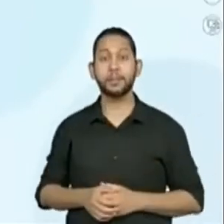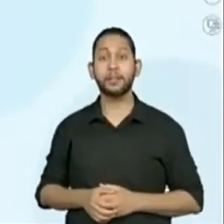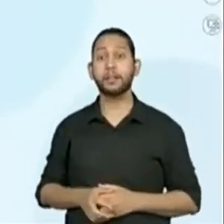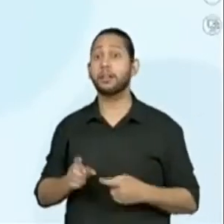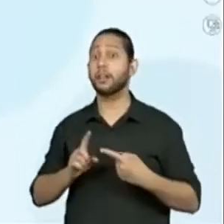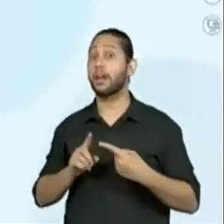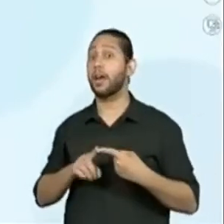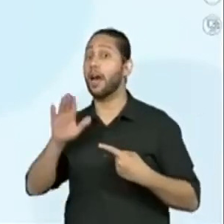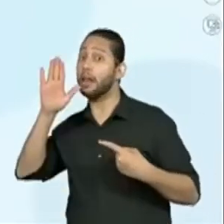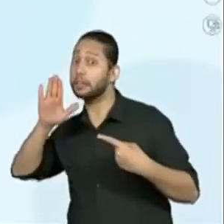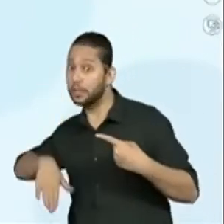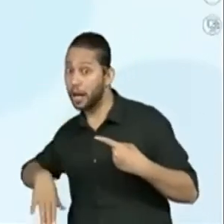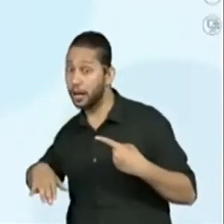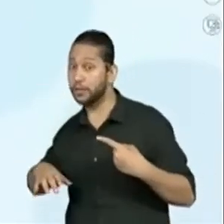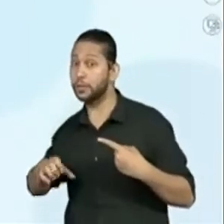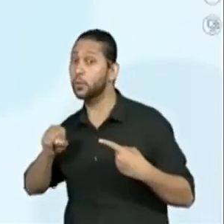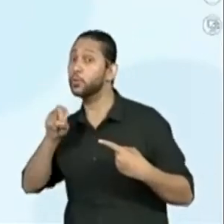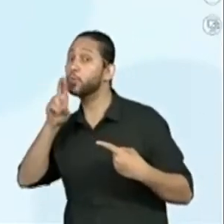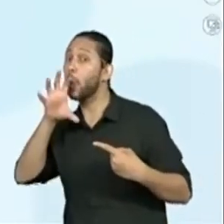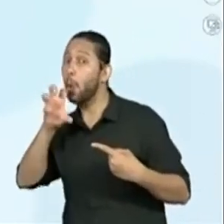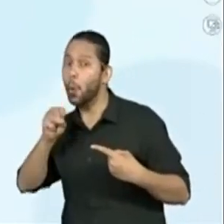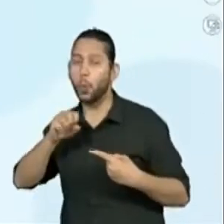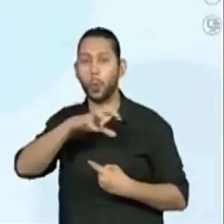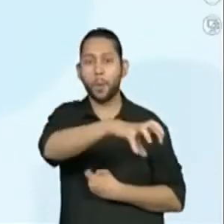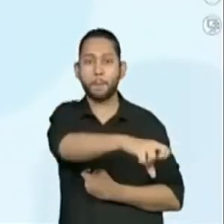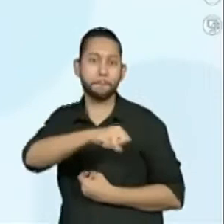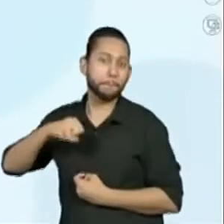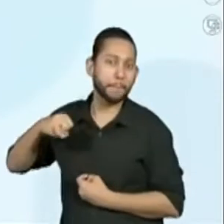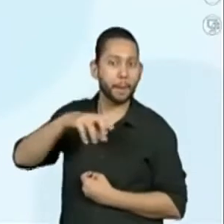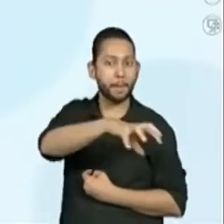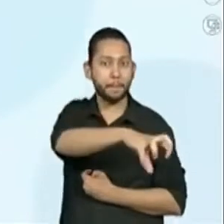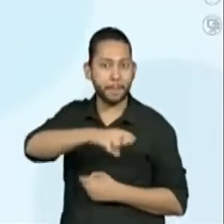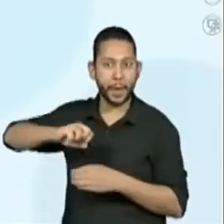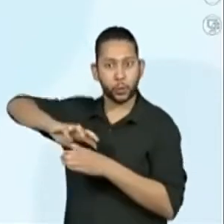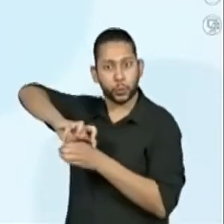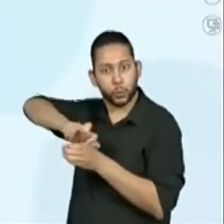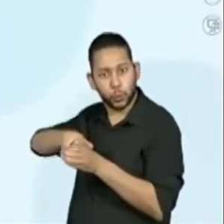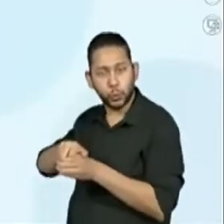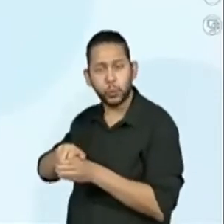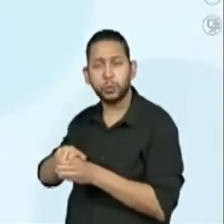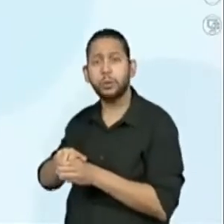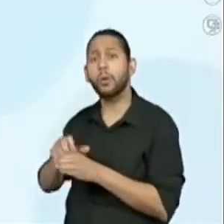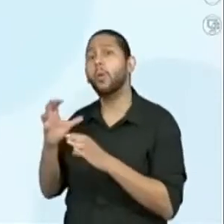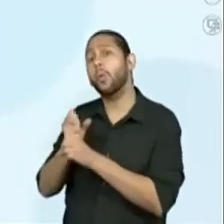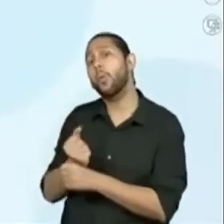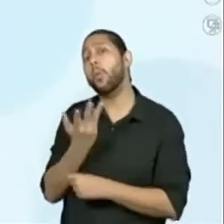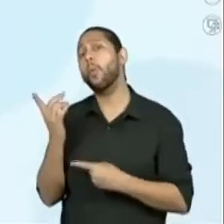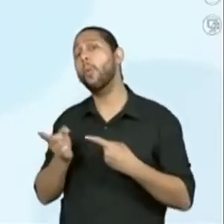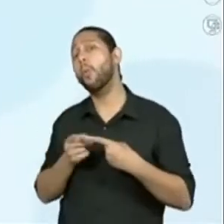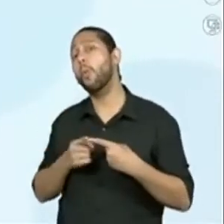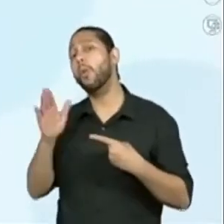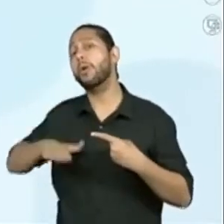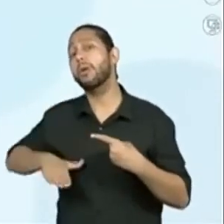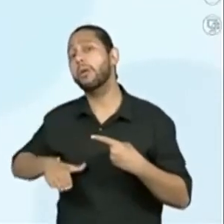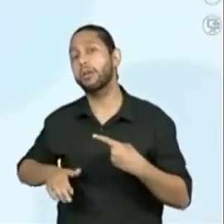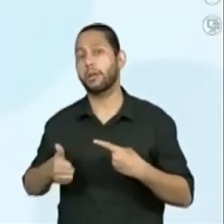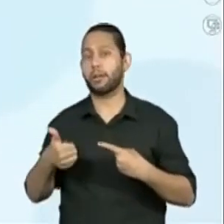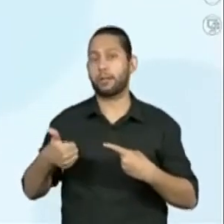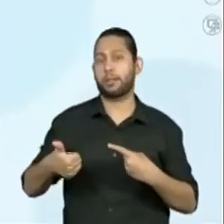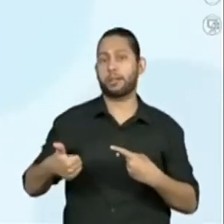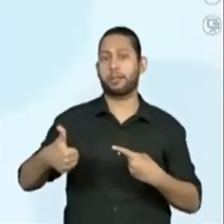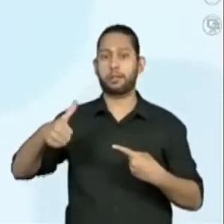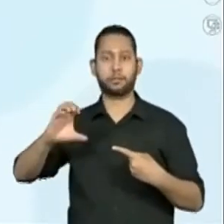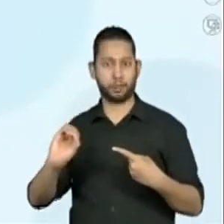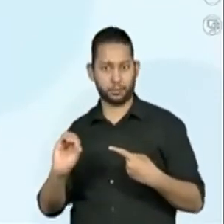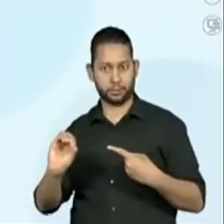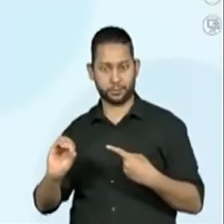para fazer o suco no período da tarde e depois 12 para fazer suco à noite